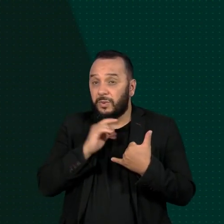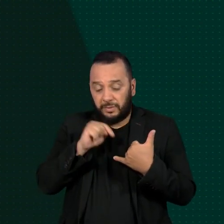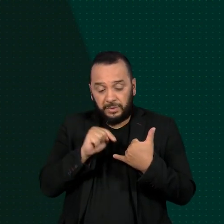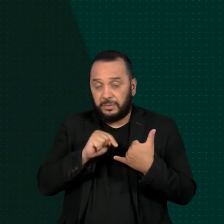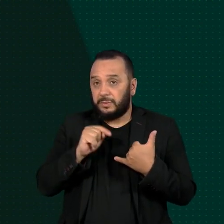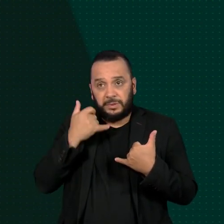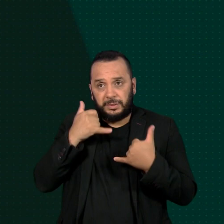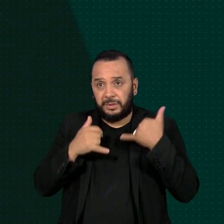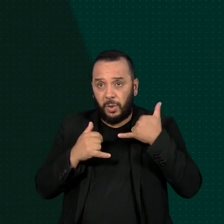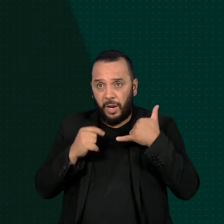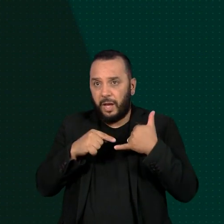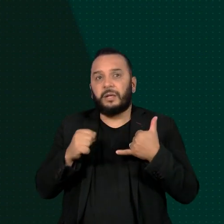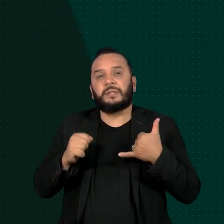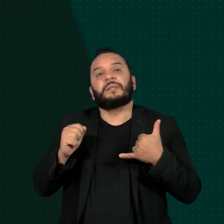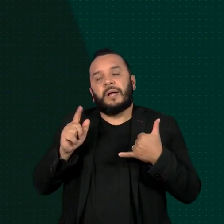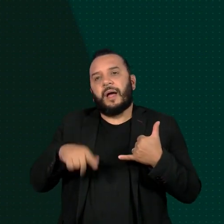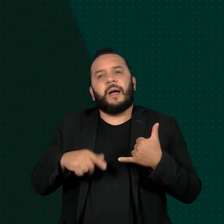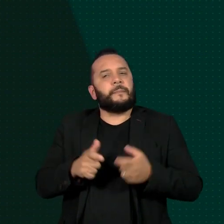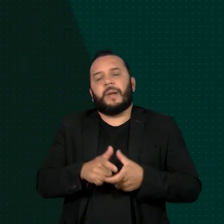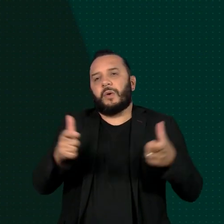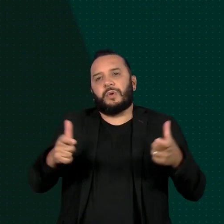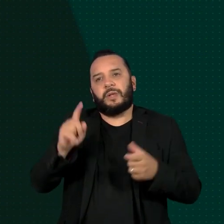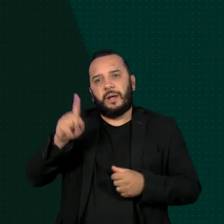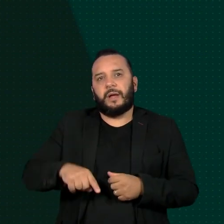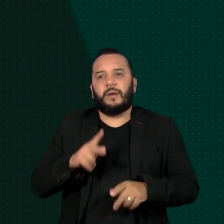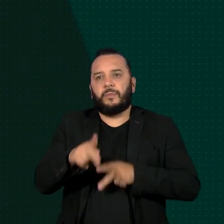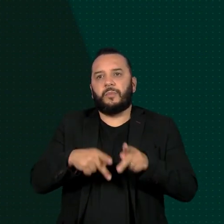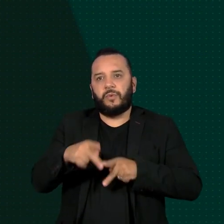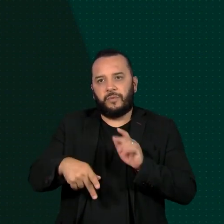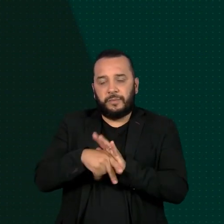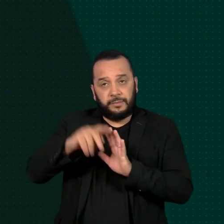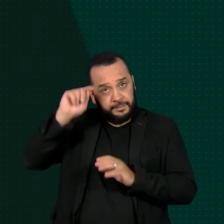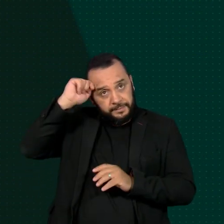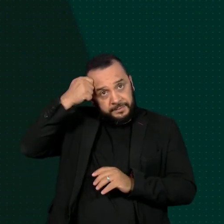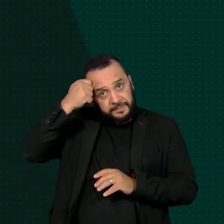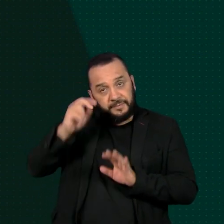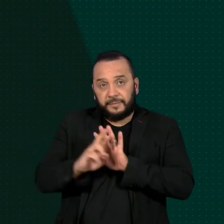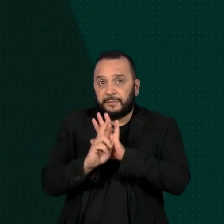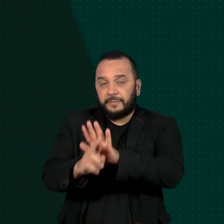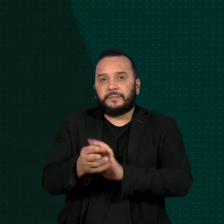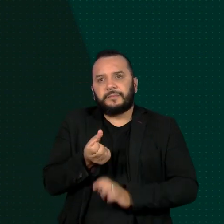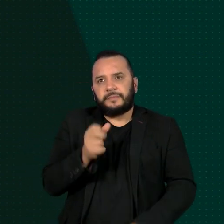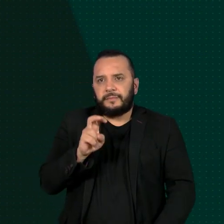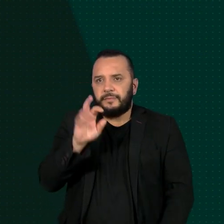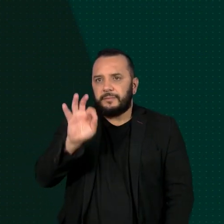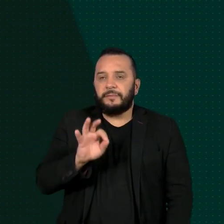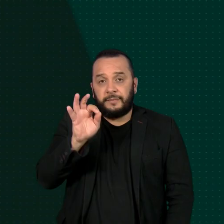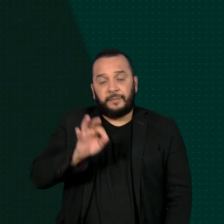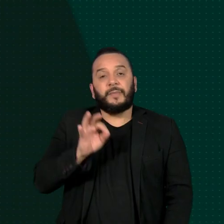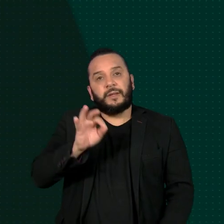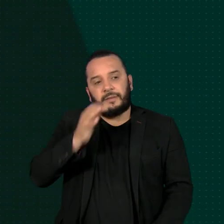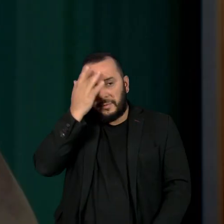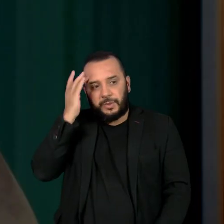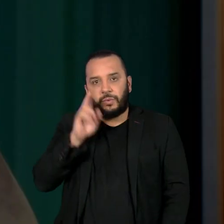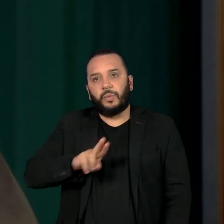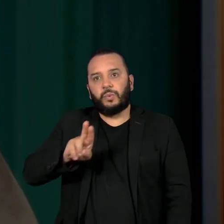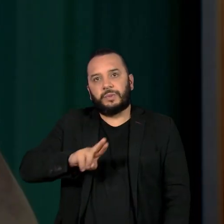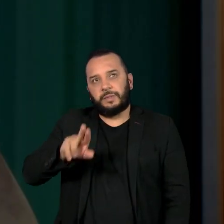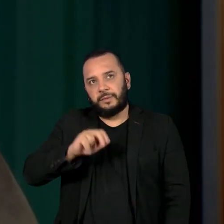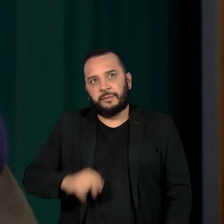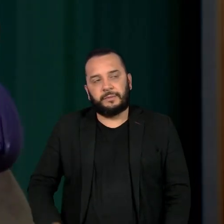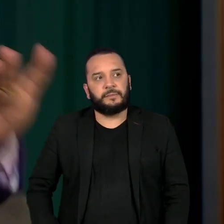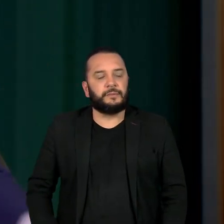acessar a internet é predominante na população negra, representando 65% dos usuários.